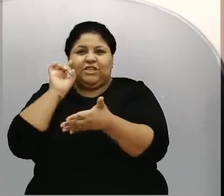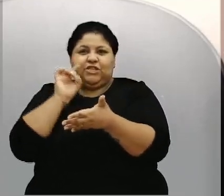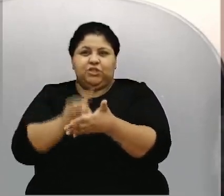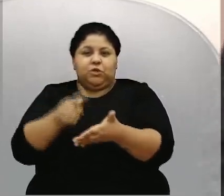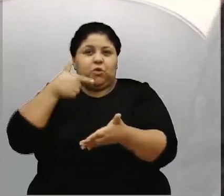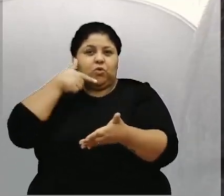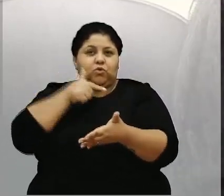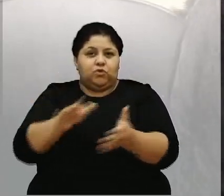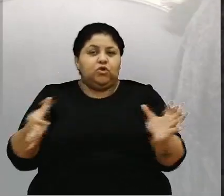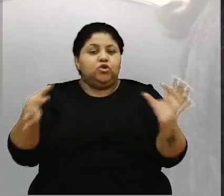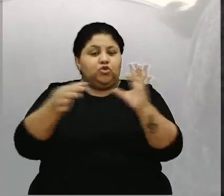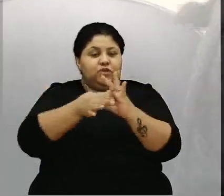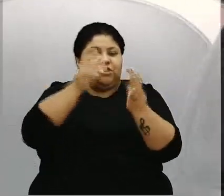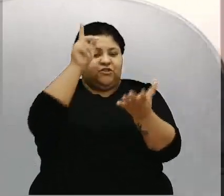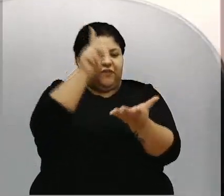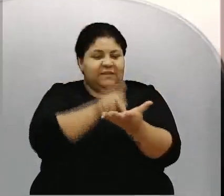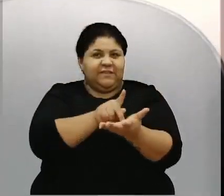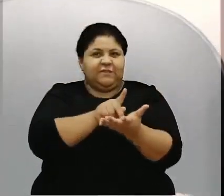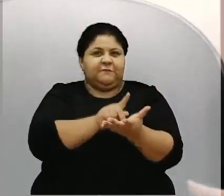quando nós nos unirmos efetivamente. Obrigado.